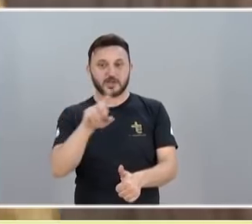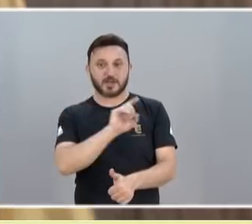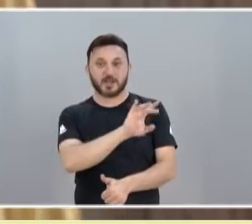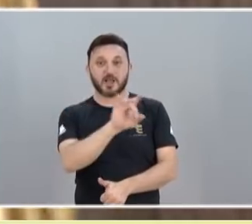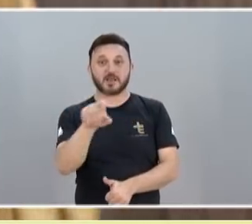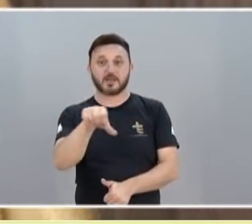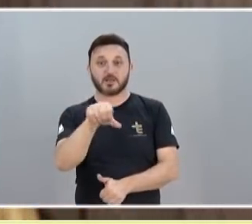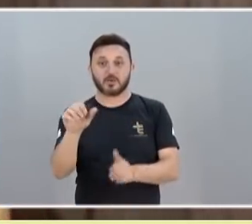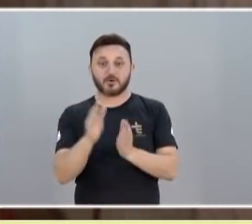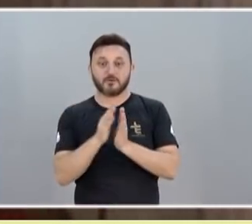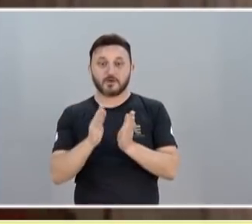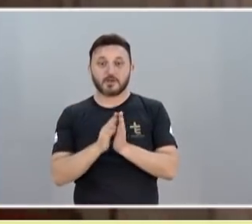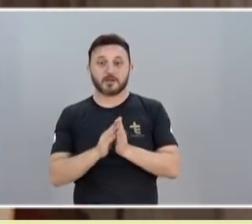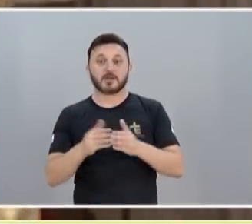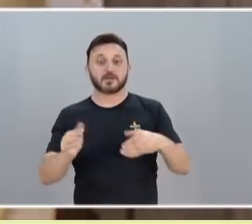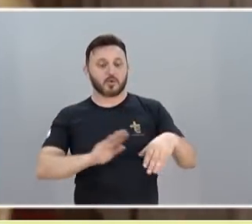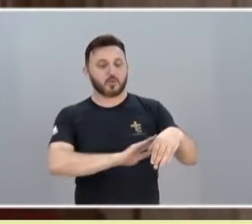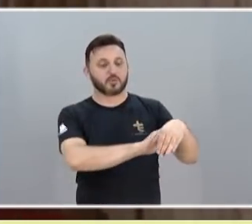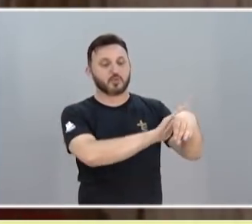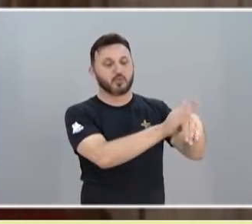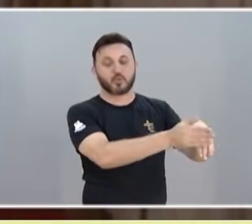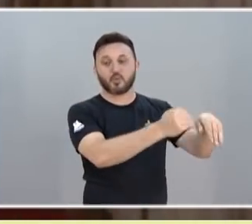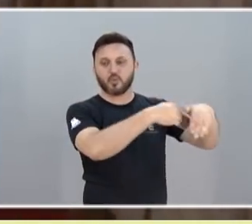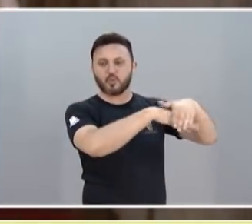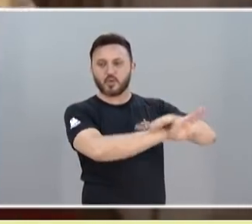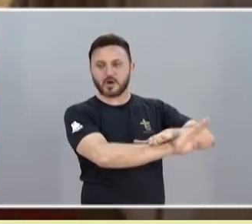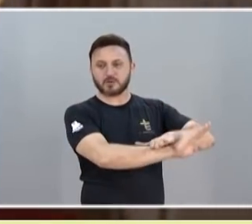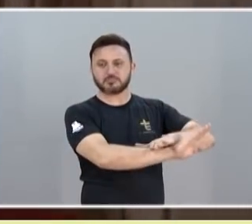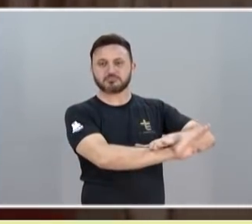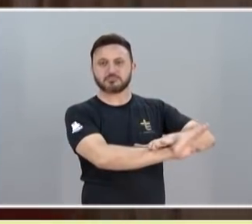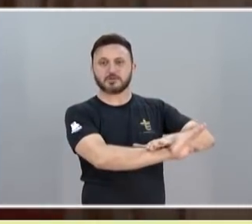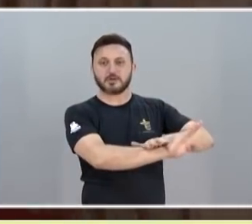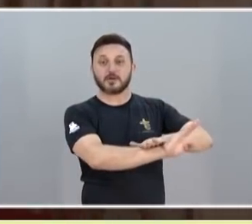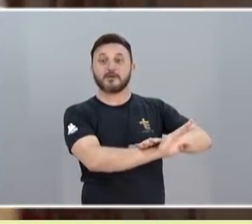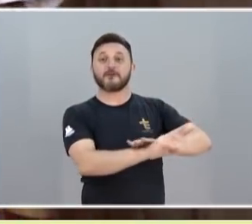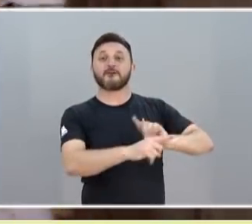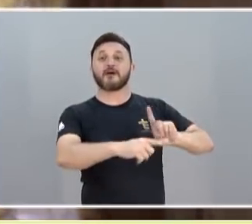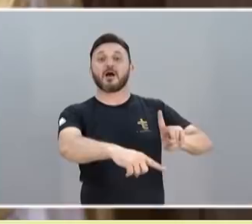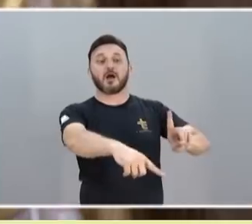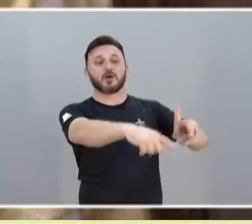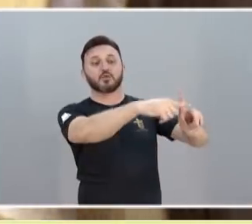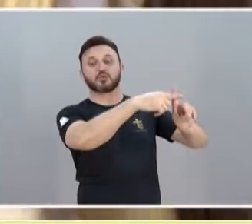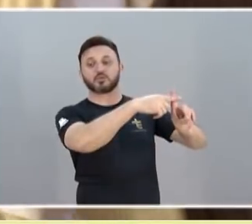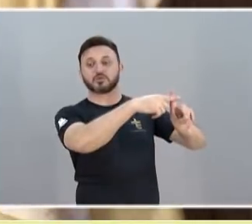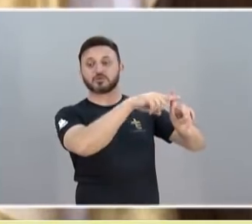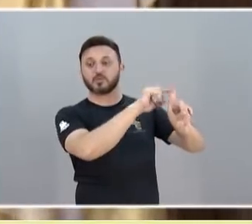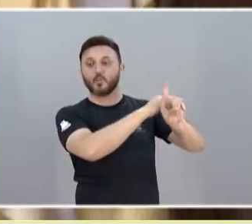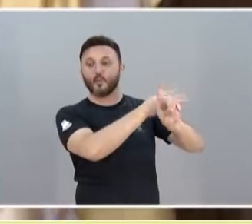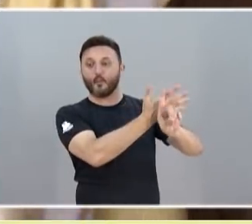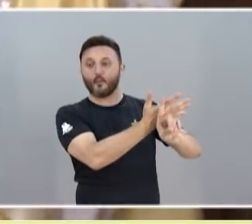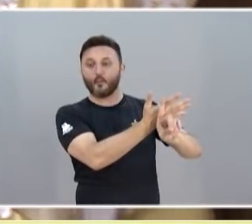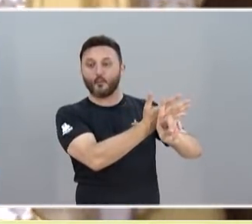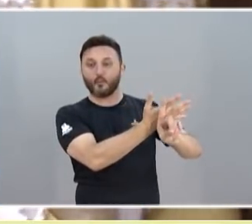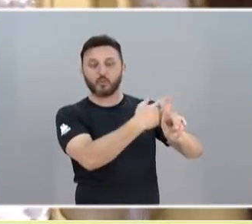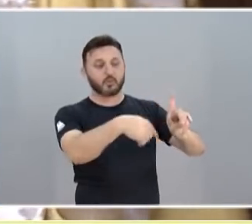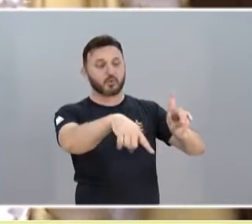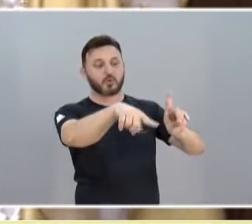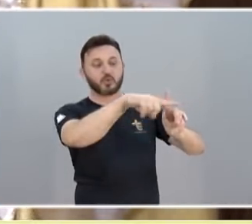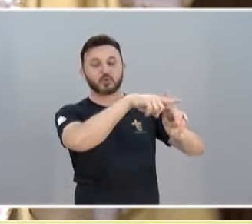novenário. Foi guardado o sepulcro e ficou a cruz vazia com pano